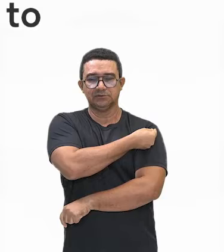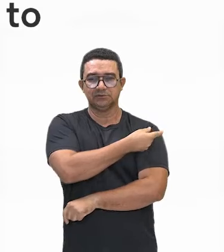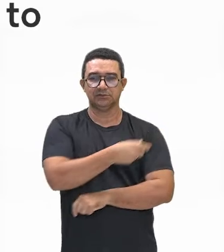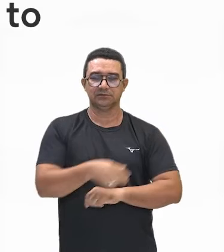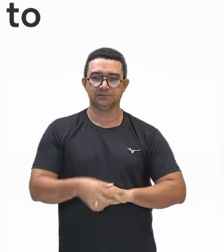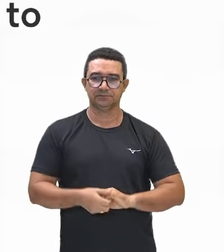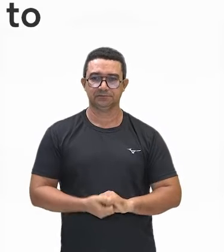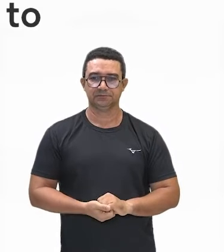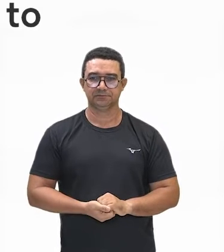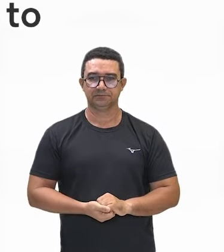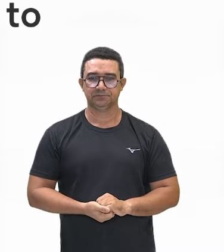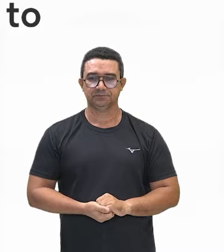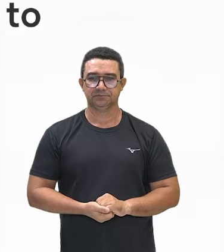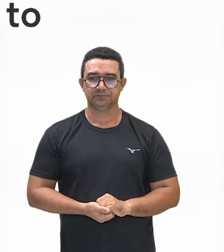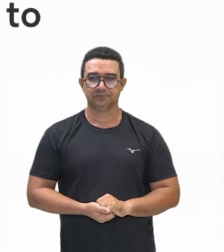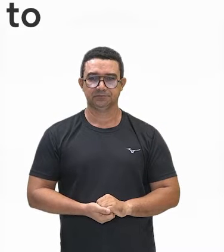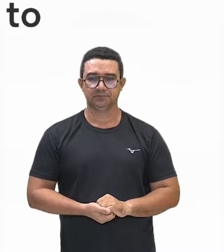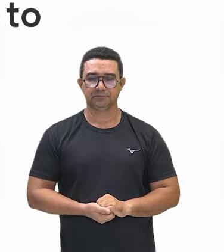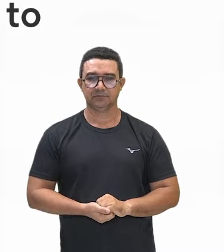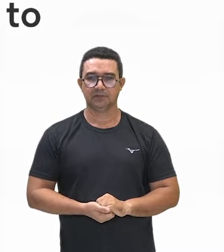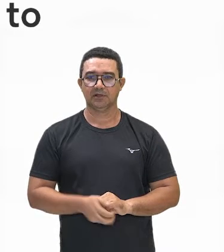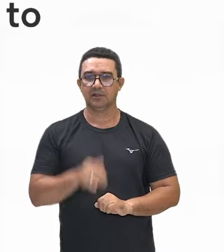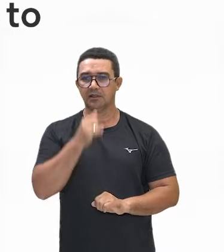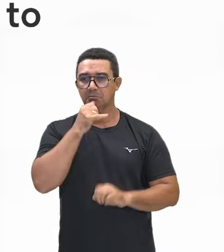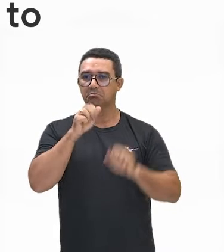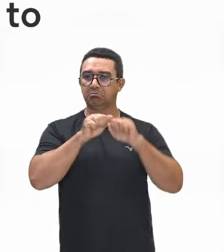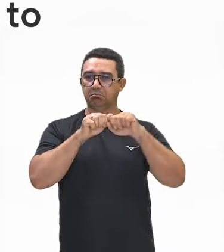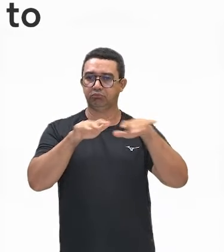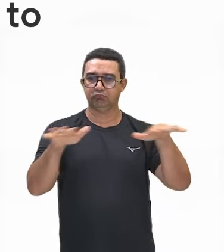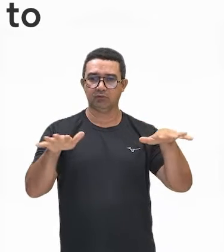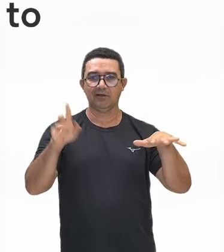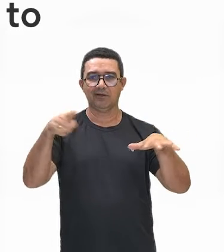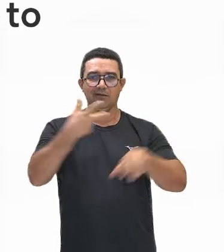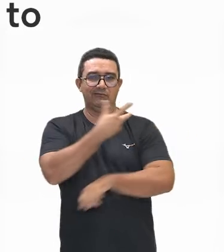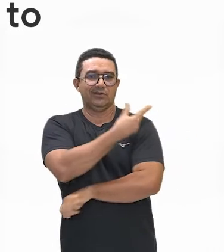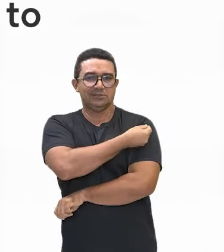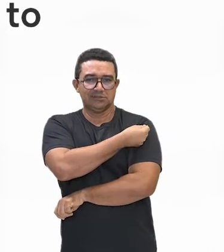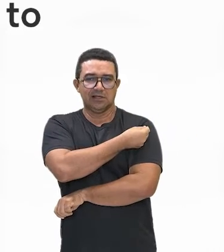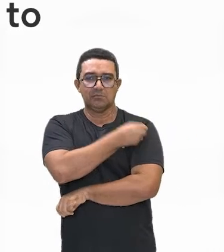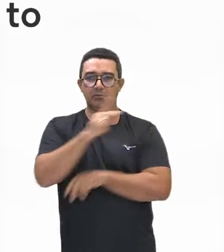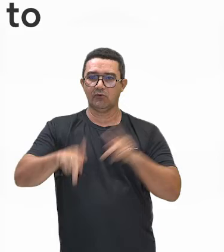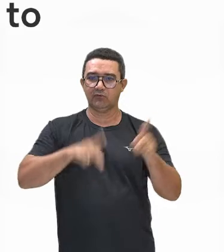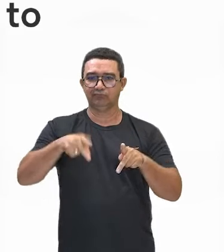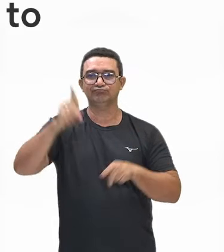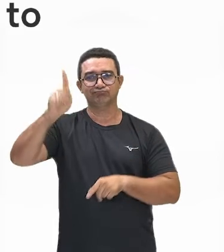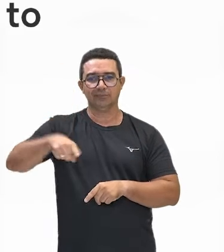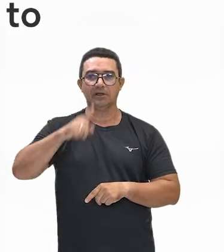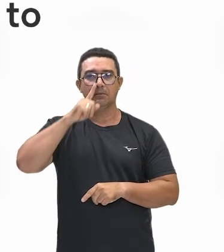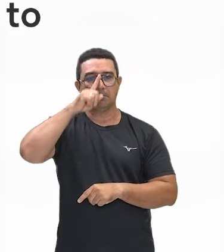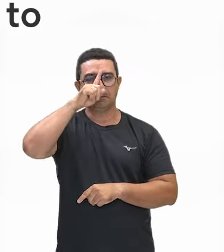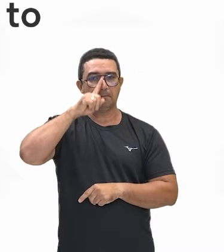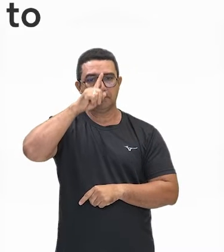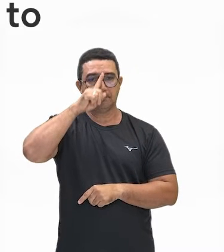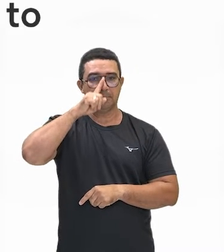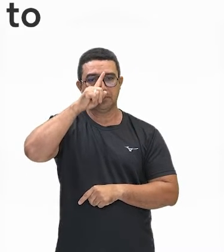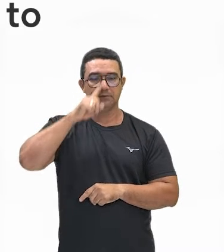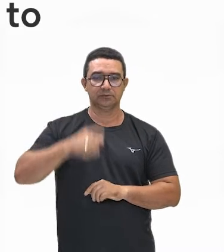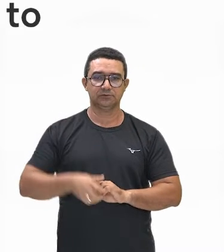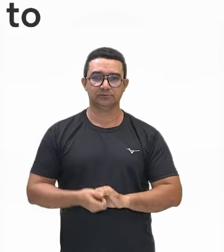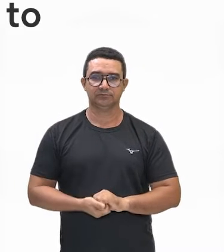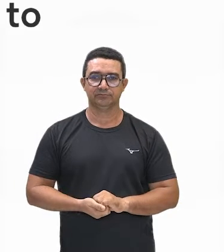é perigoso. Which is a serious problem, e que é um problema muito sério. As resistance